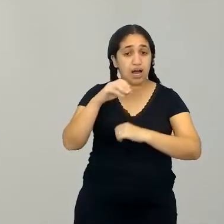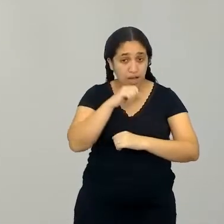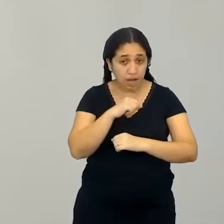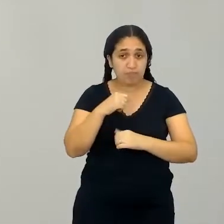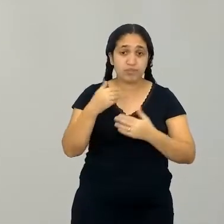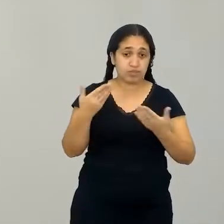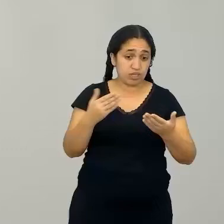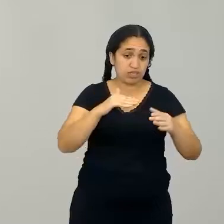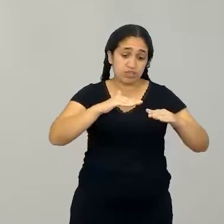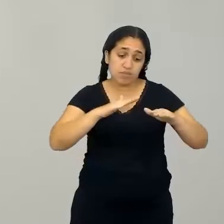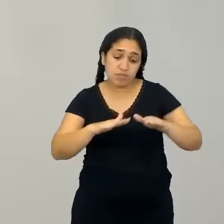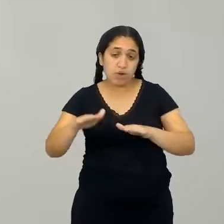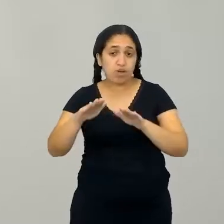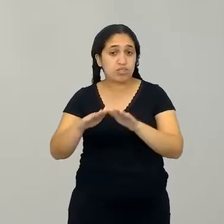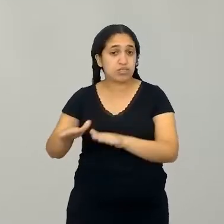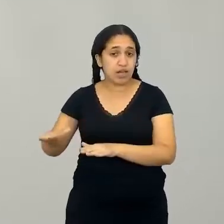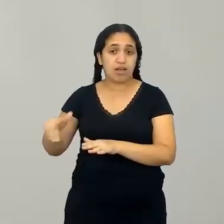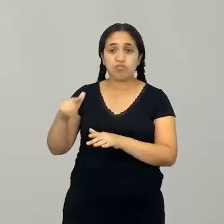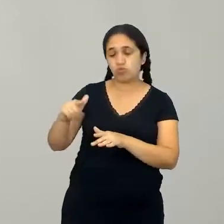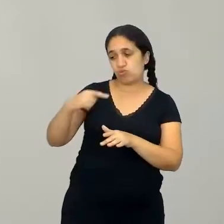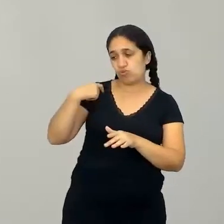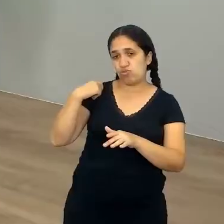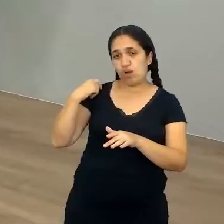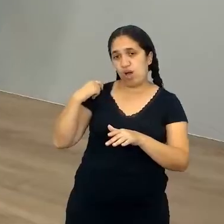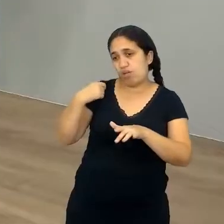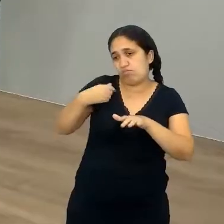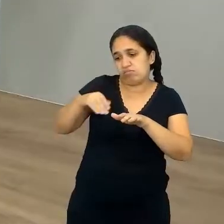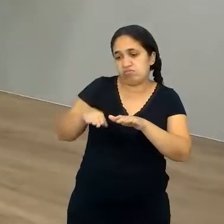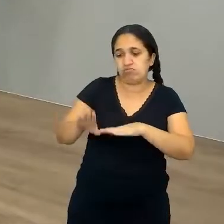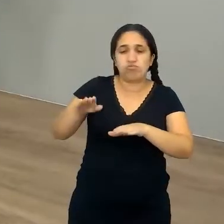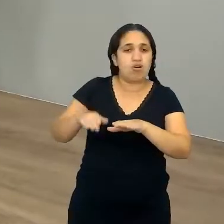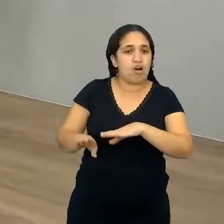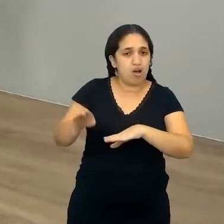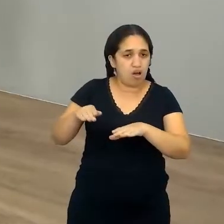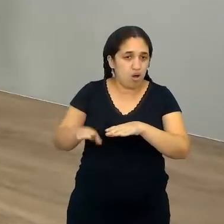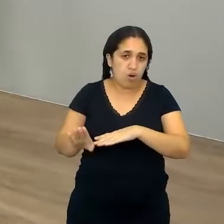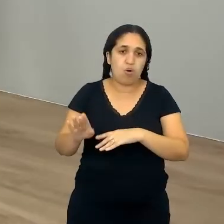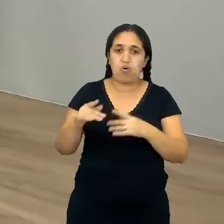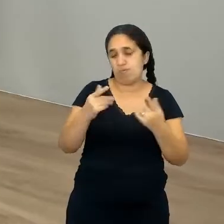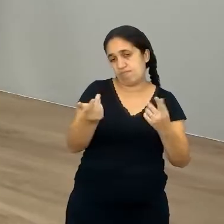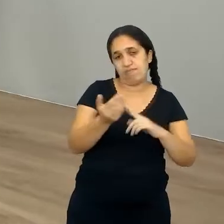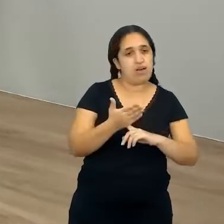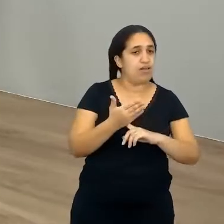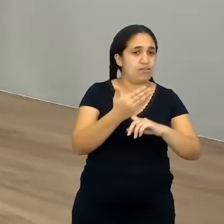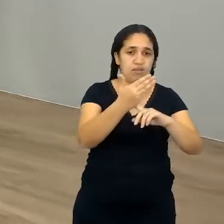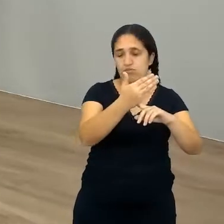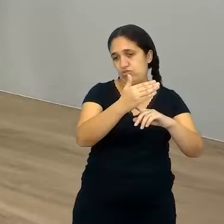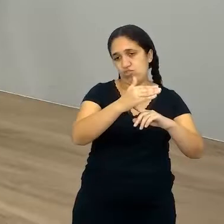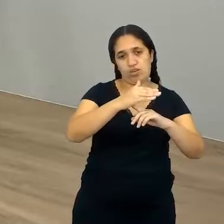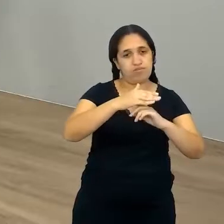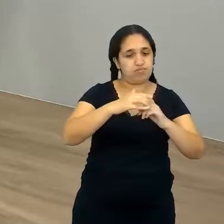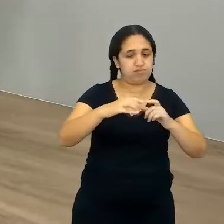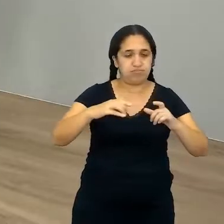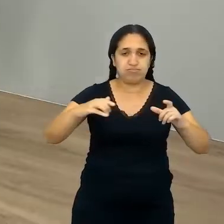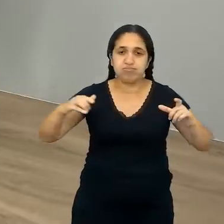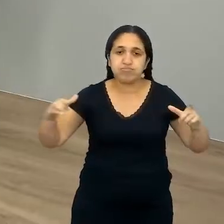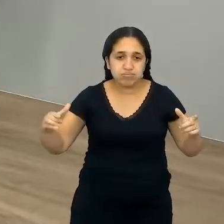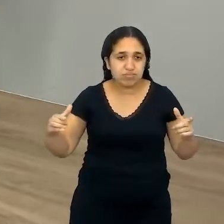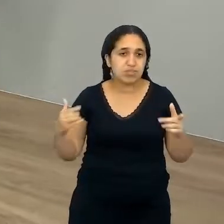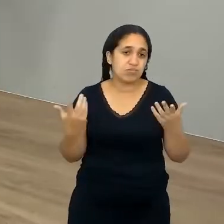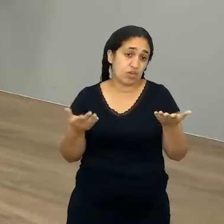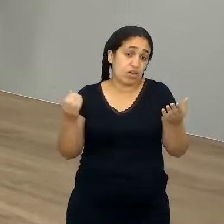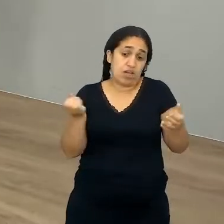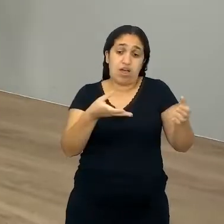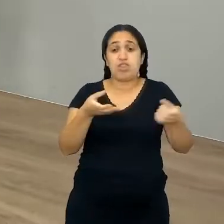esse próprio processo, né? O processo fabril, né? A própria tecnologia, ela vai aumentando por causa dessas